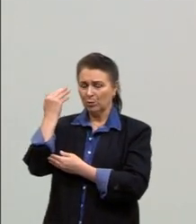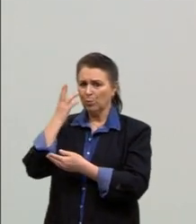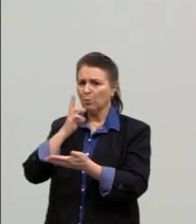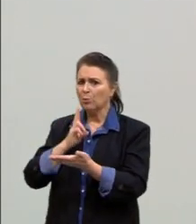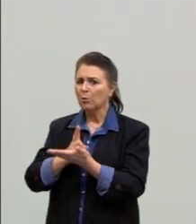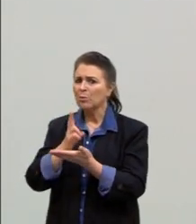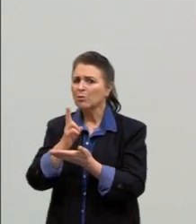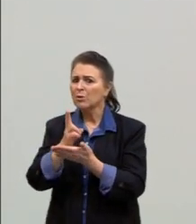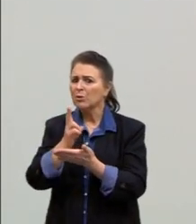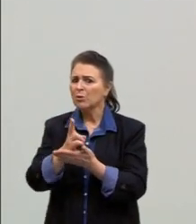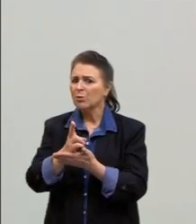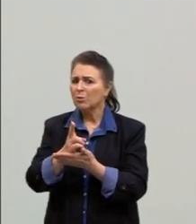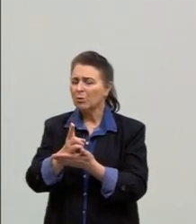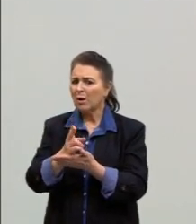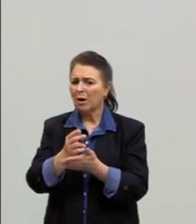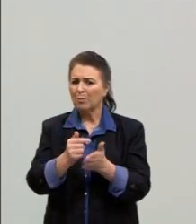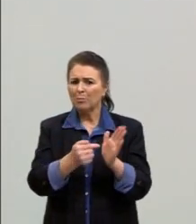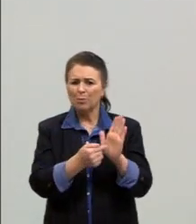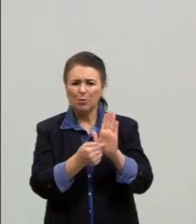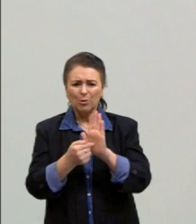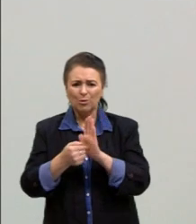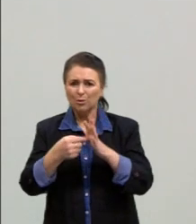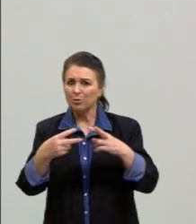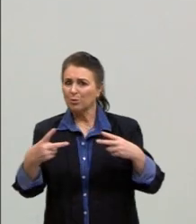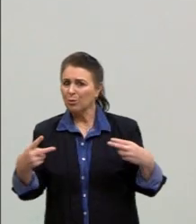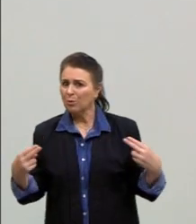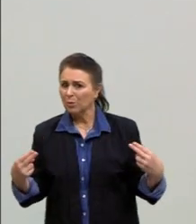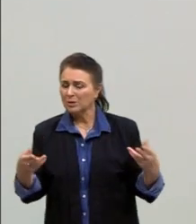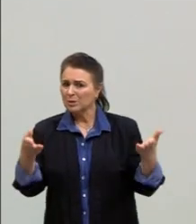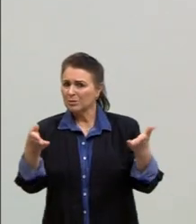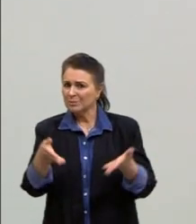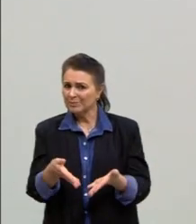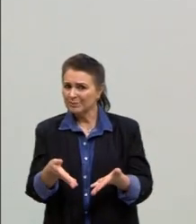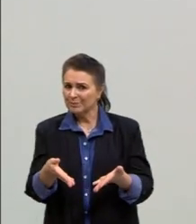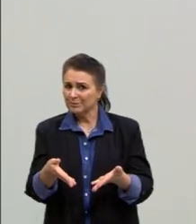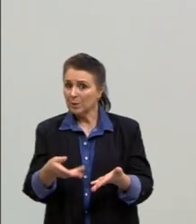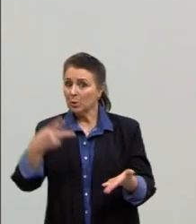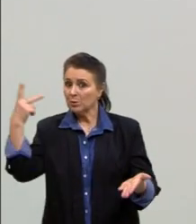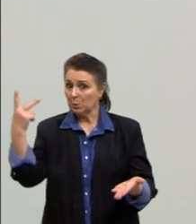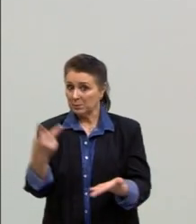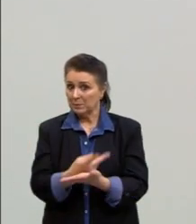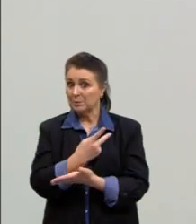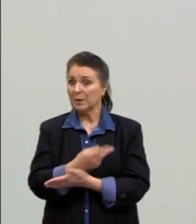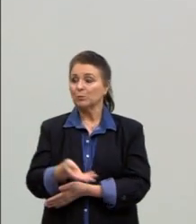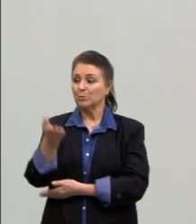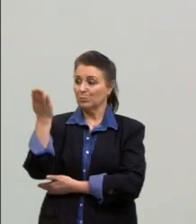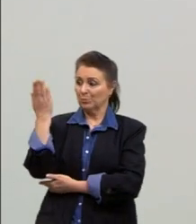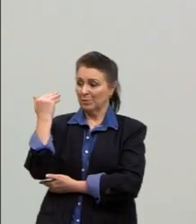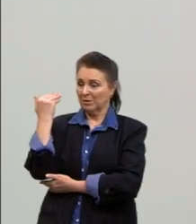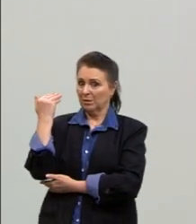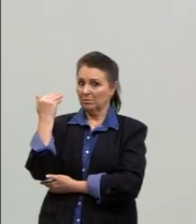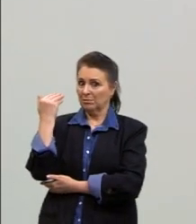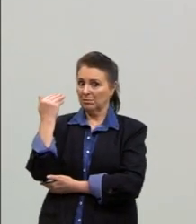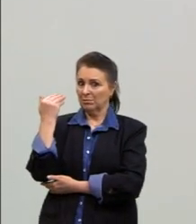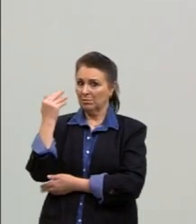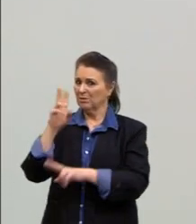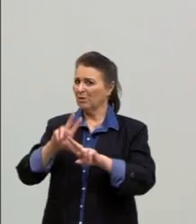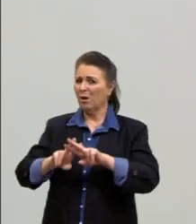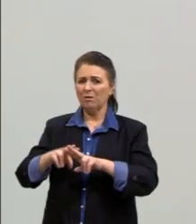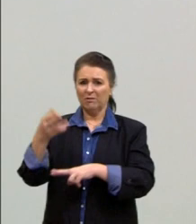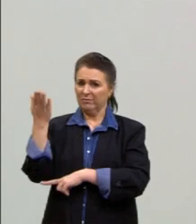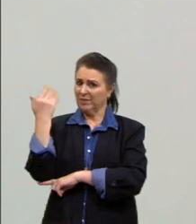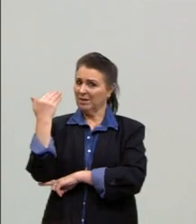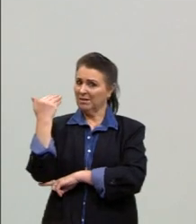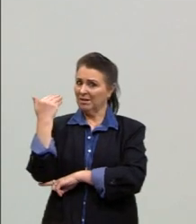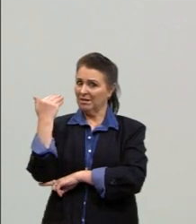no presente então os acontecimentos históricos eles fica um reclusos no seu momento naqueles aconteceram lá